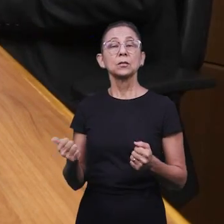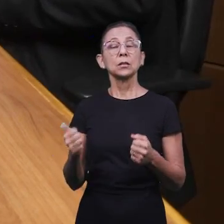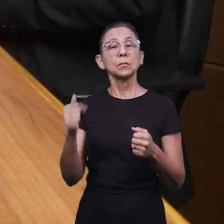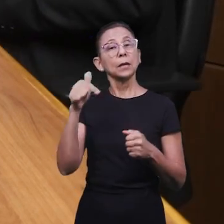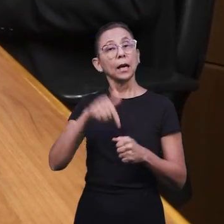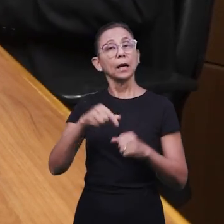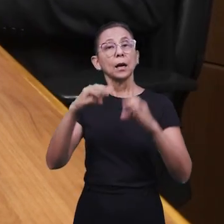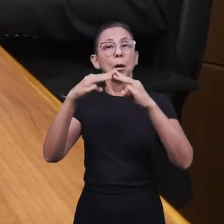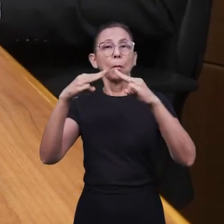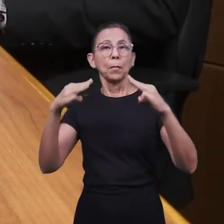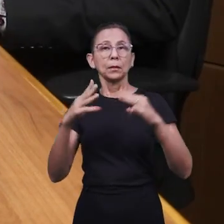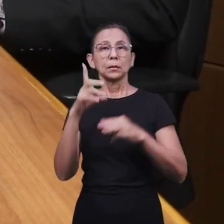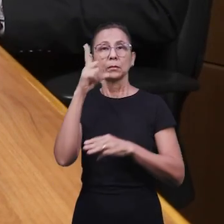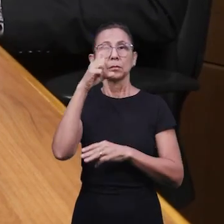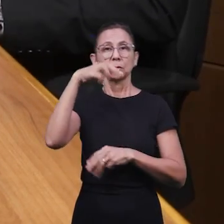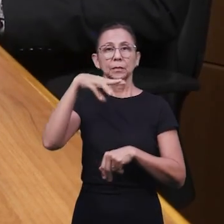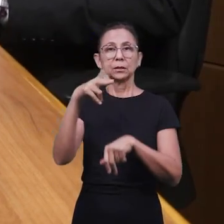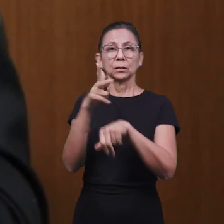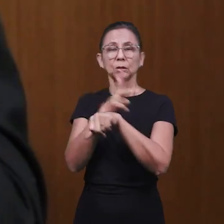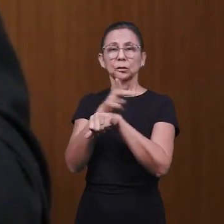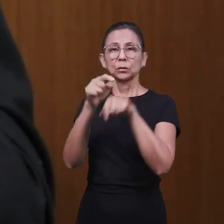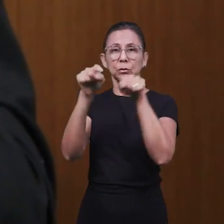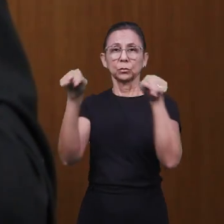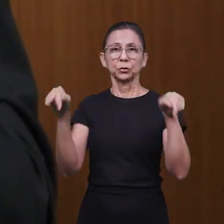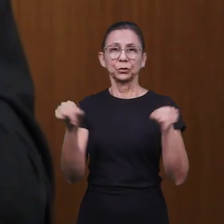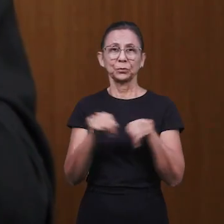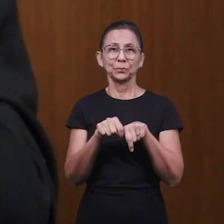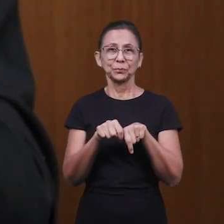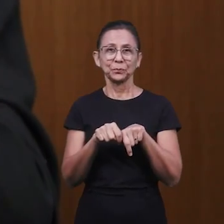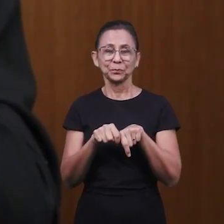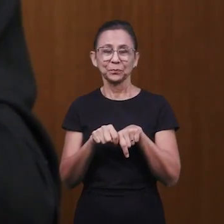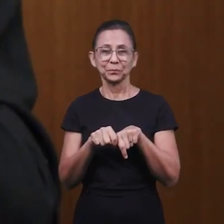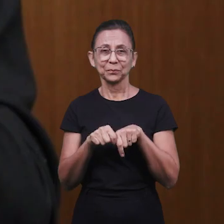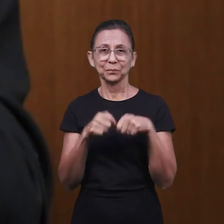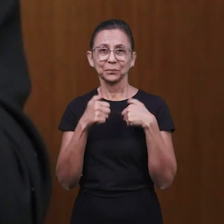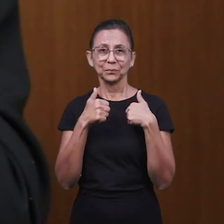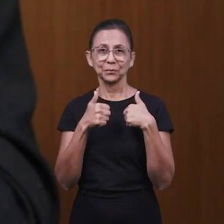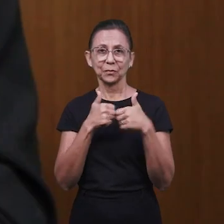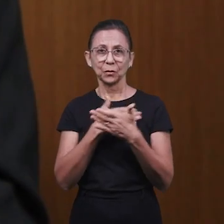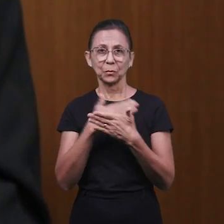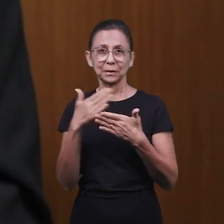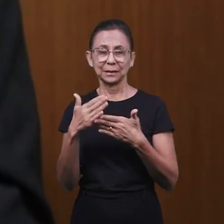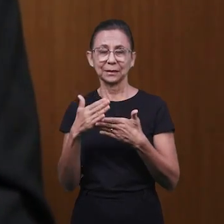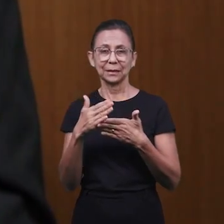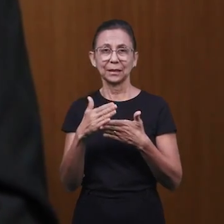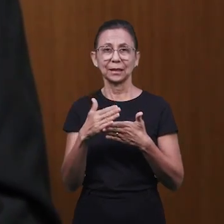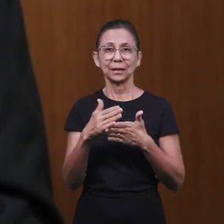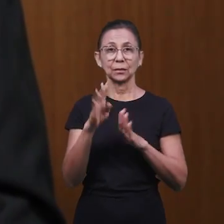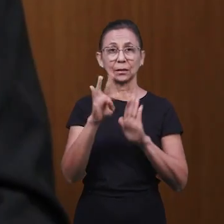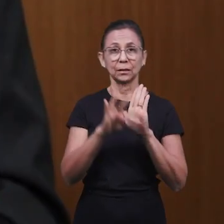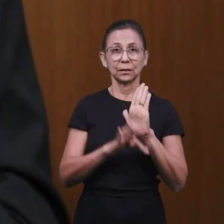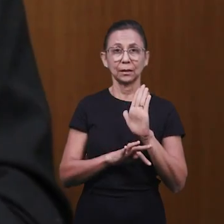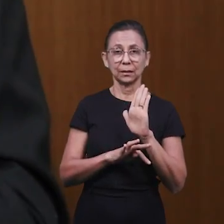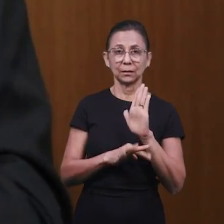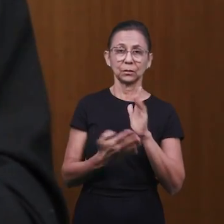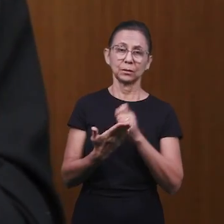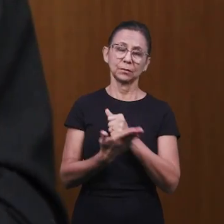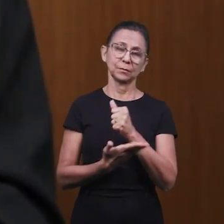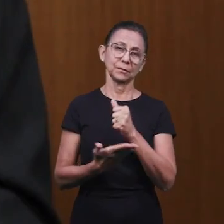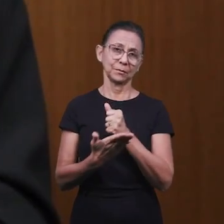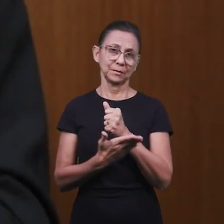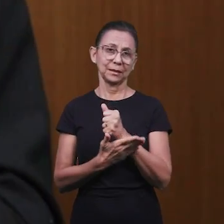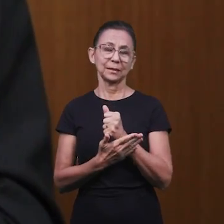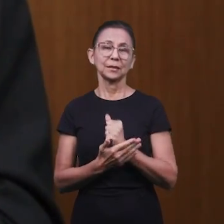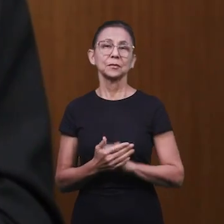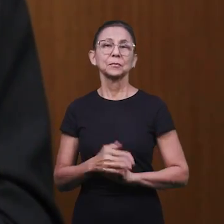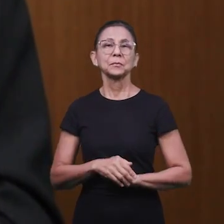no Manaim de Domingos Martins. Bom, vamos lá para esse tema e para o texto base de hoje, desta